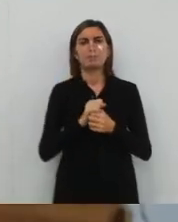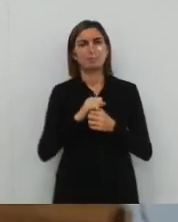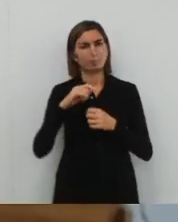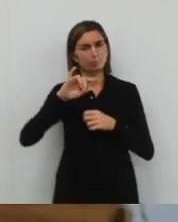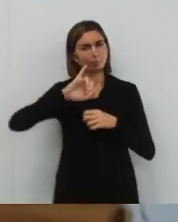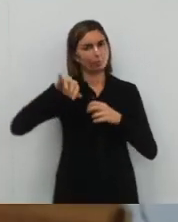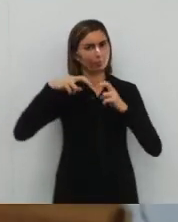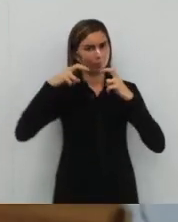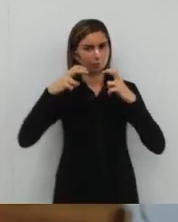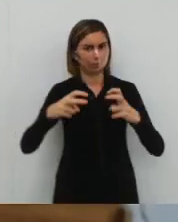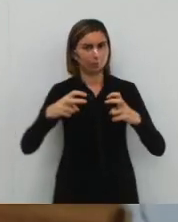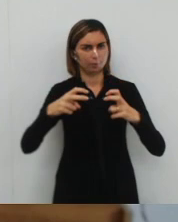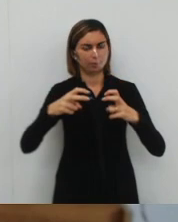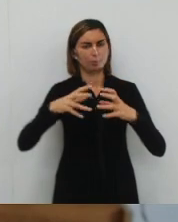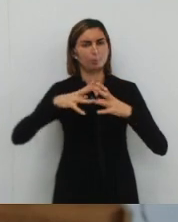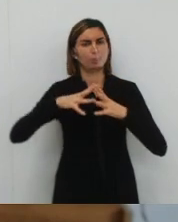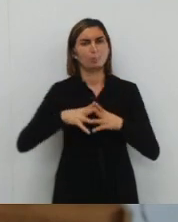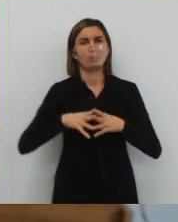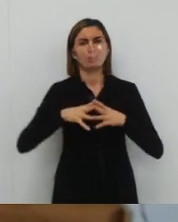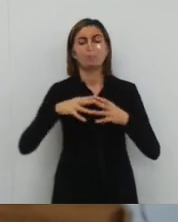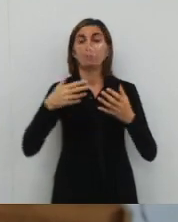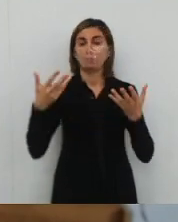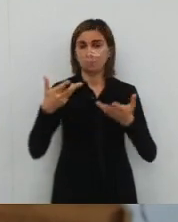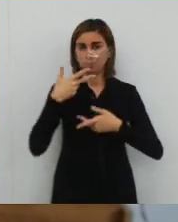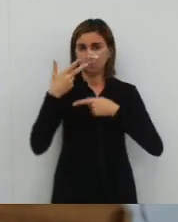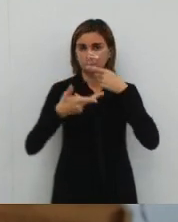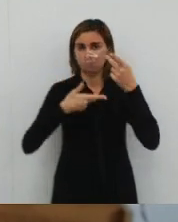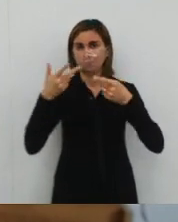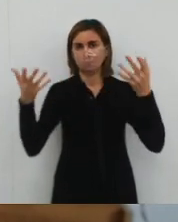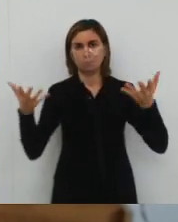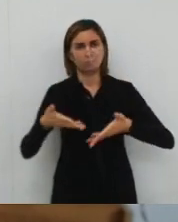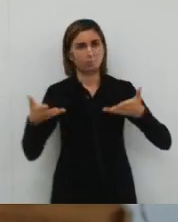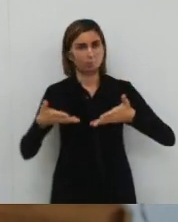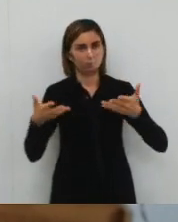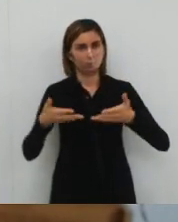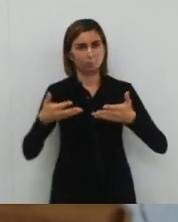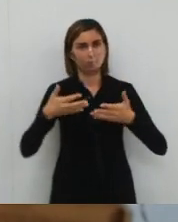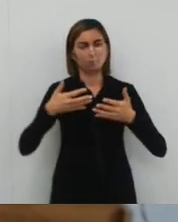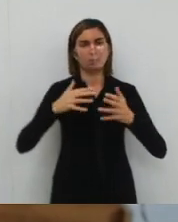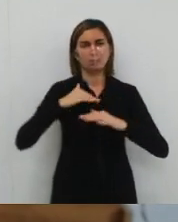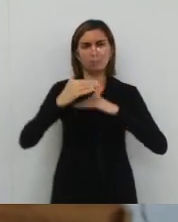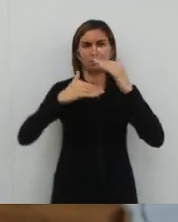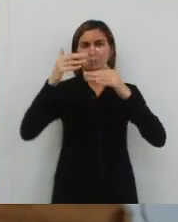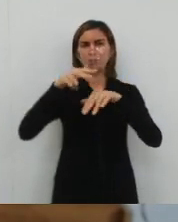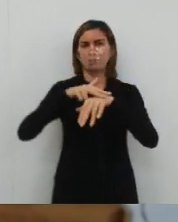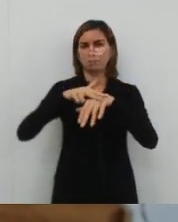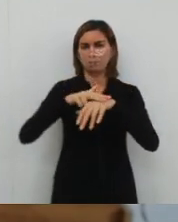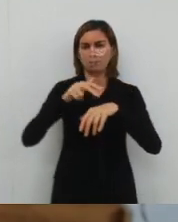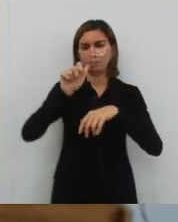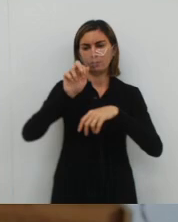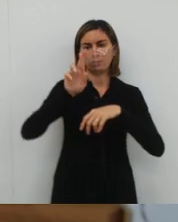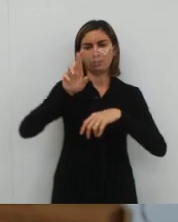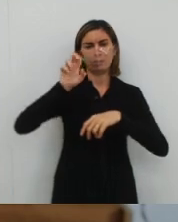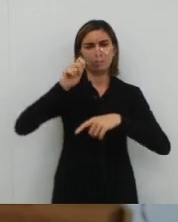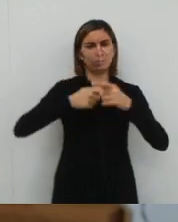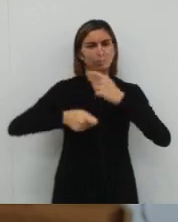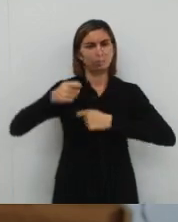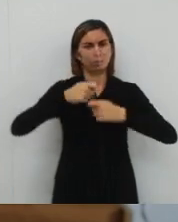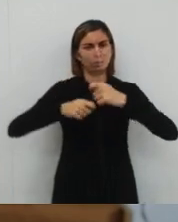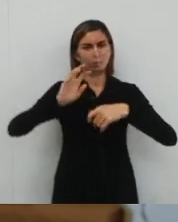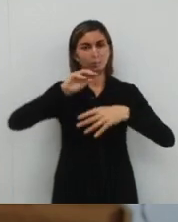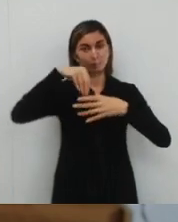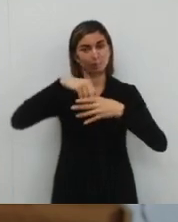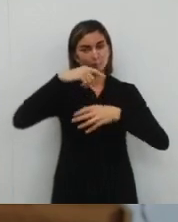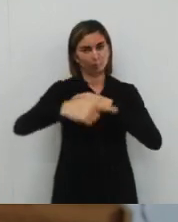lá em Jaboatão dos Guararapes. Tá? Nós vamos falar hoje sobre Revolução Verde e agronegócio. Tá? Ainda dentro da